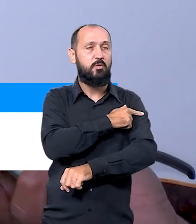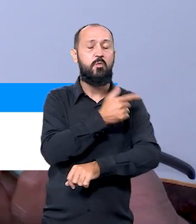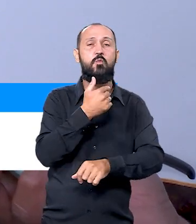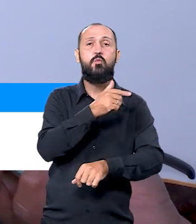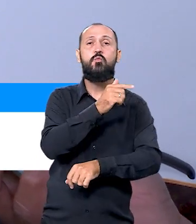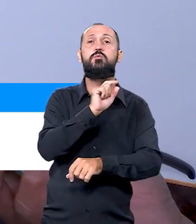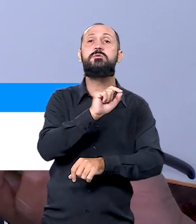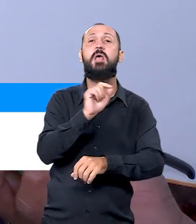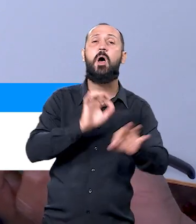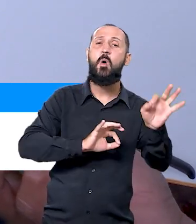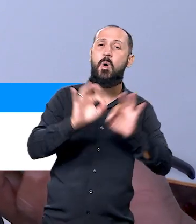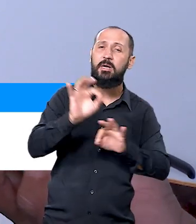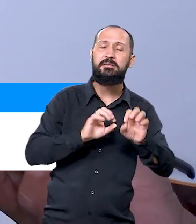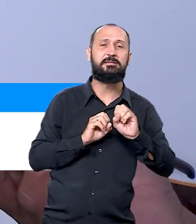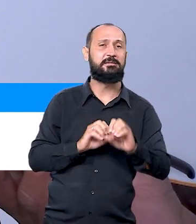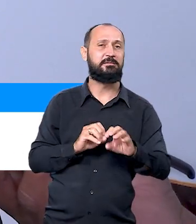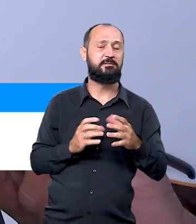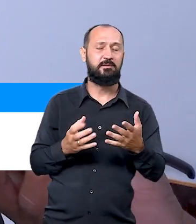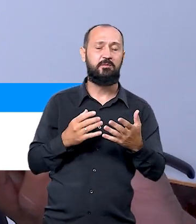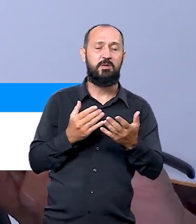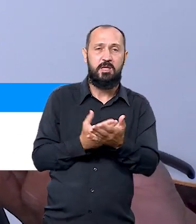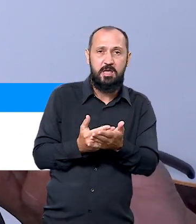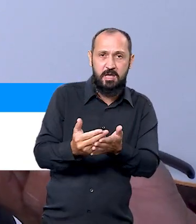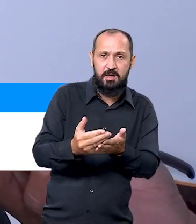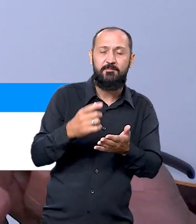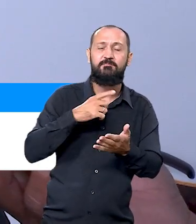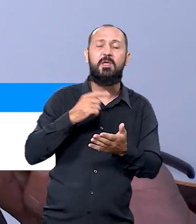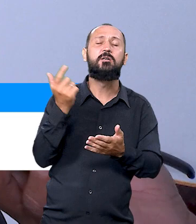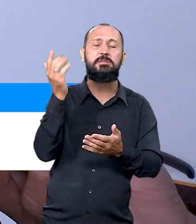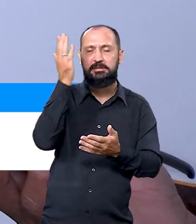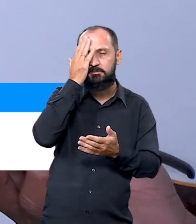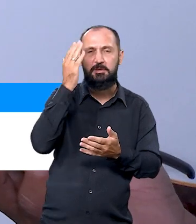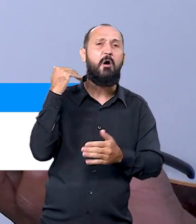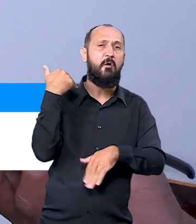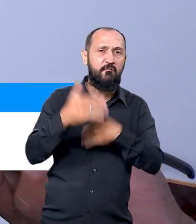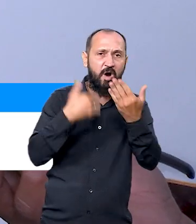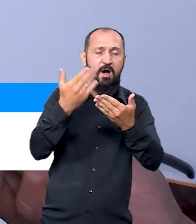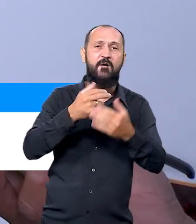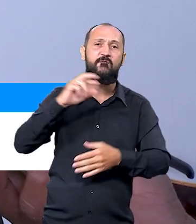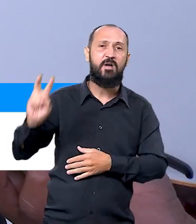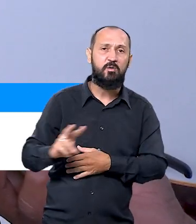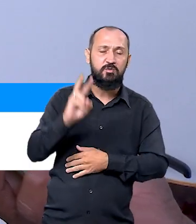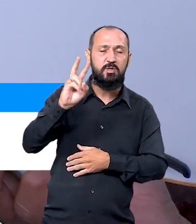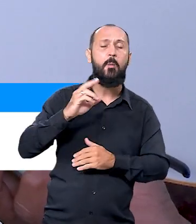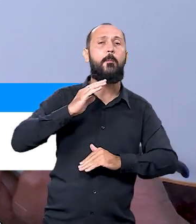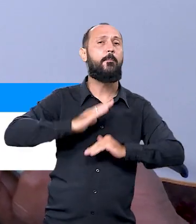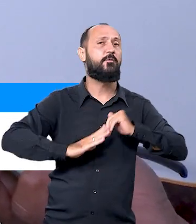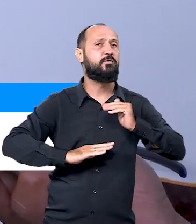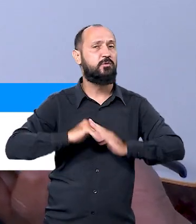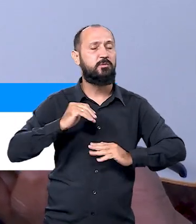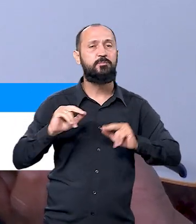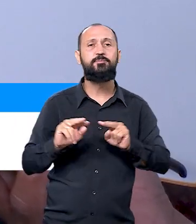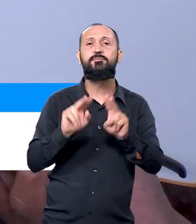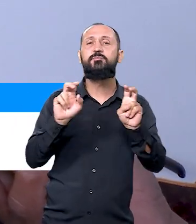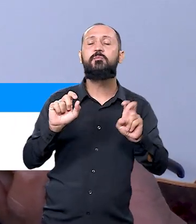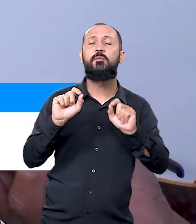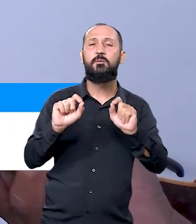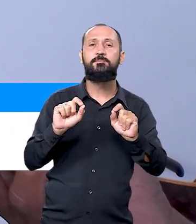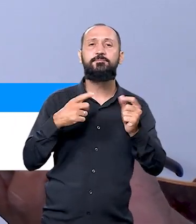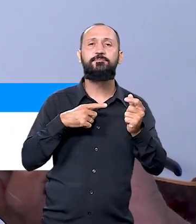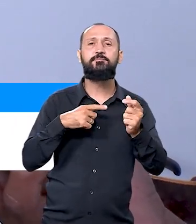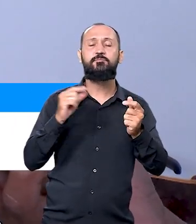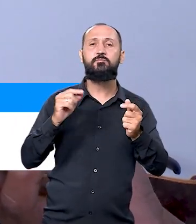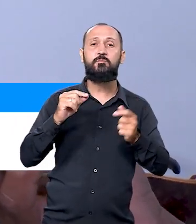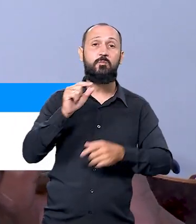organizado e em Mato Grosso do Sul tem dado assim Passos bem à frente no que diz respeito à valorização do profissional a questão